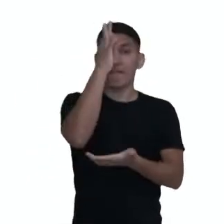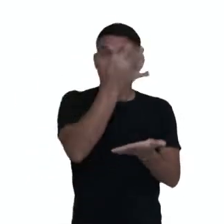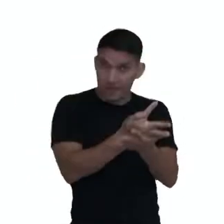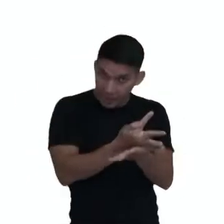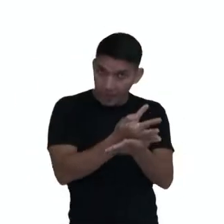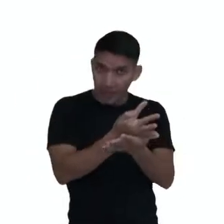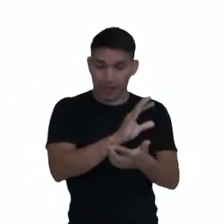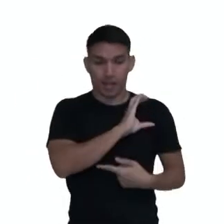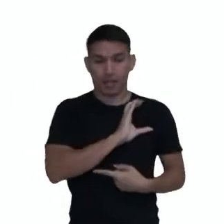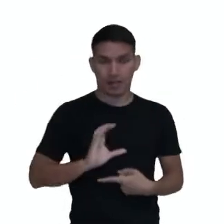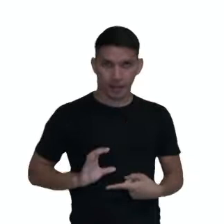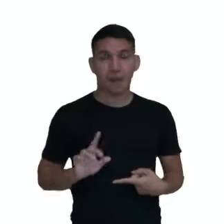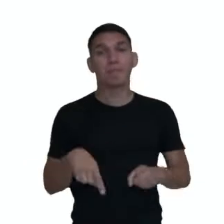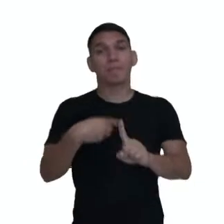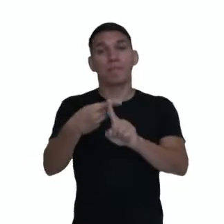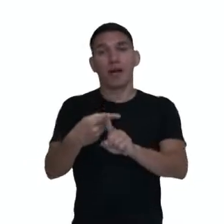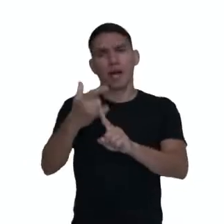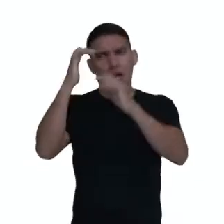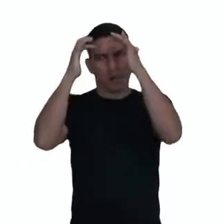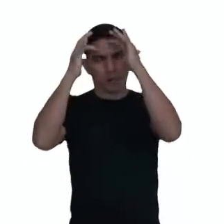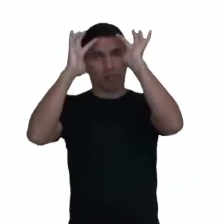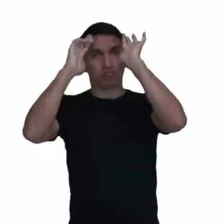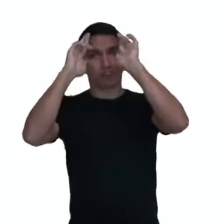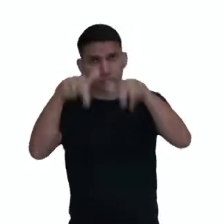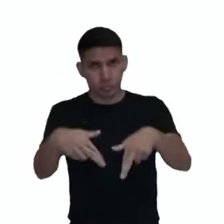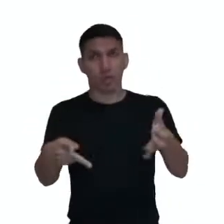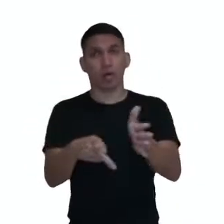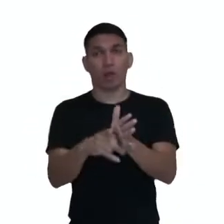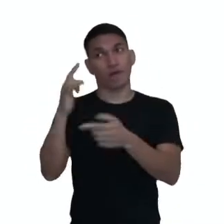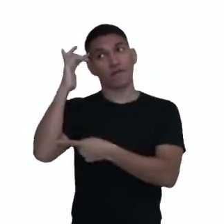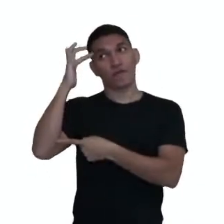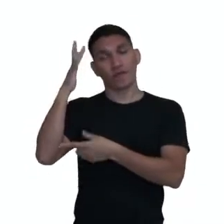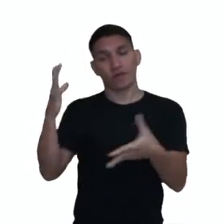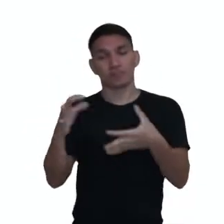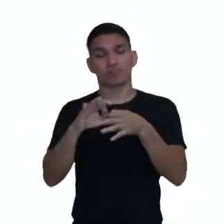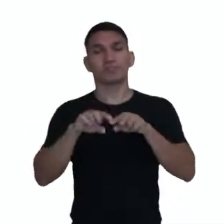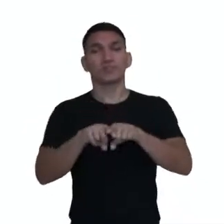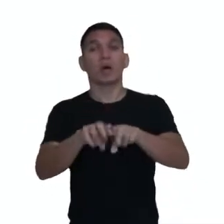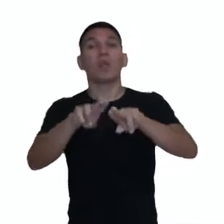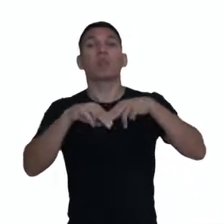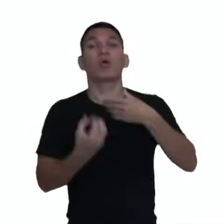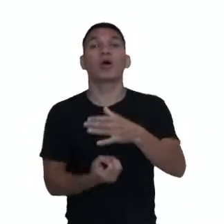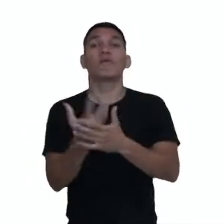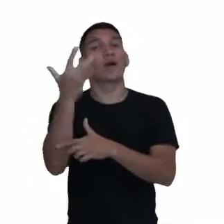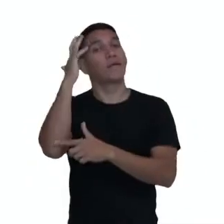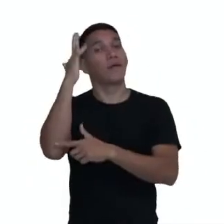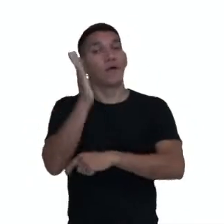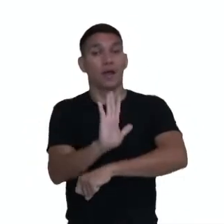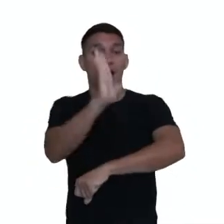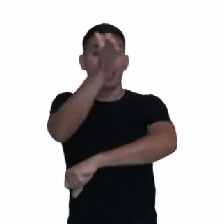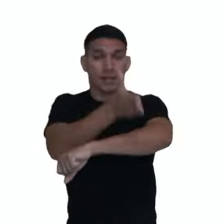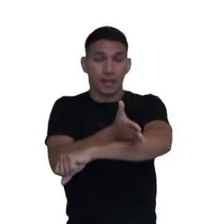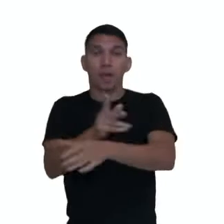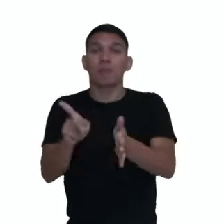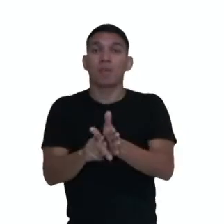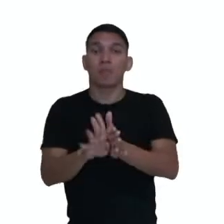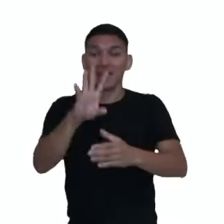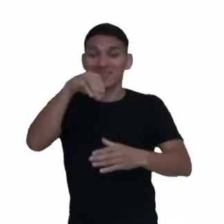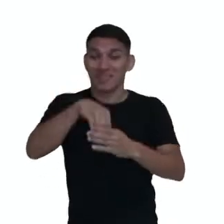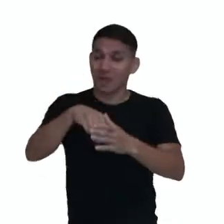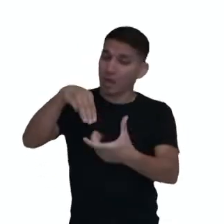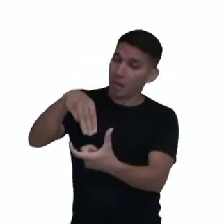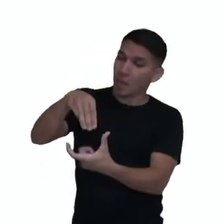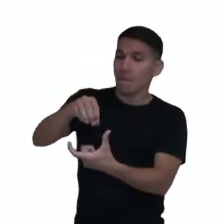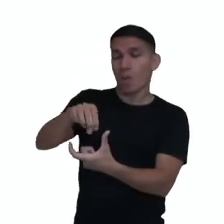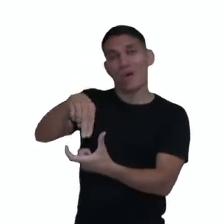da filosofia. Ela, então, a filosofia medieval, se desenvolveu dentro do monastério e as principais